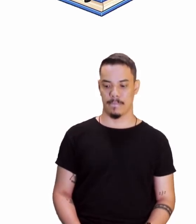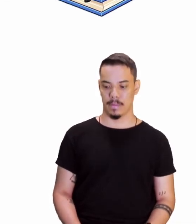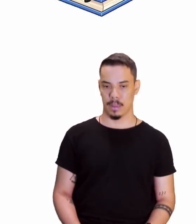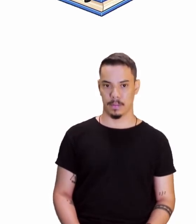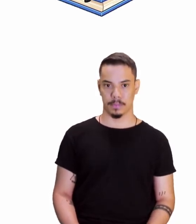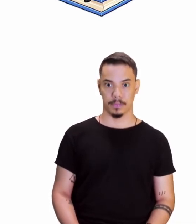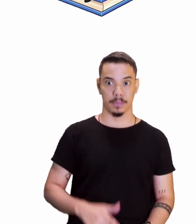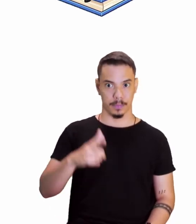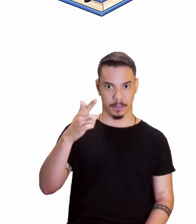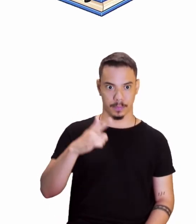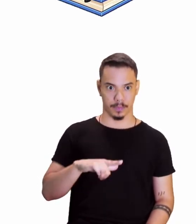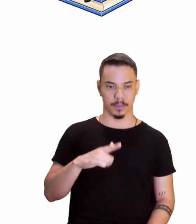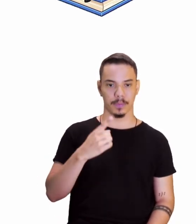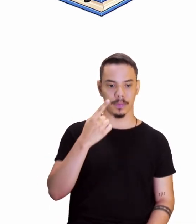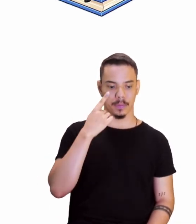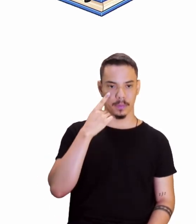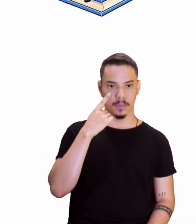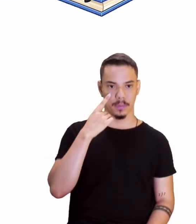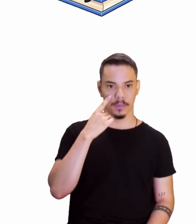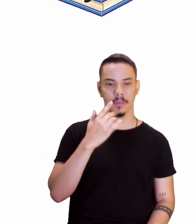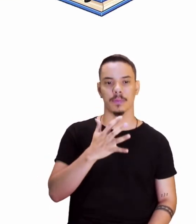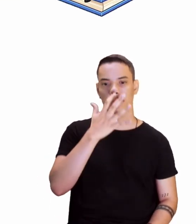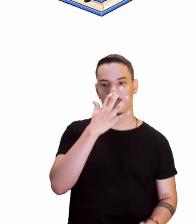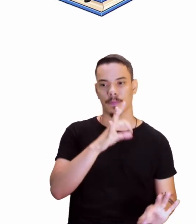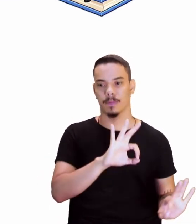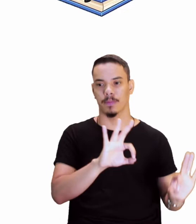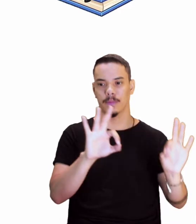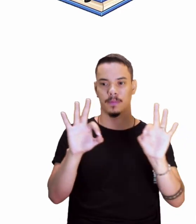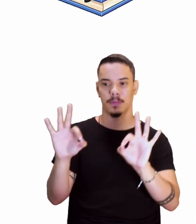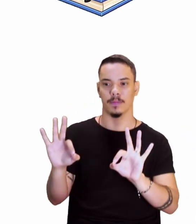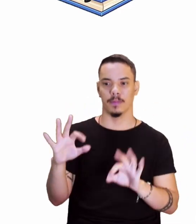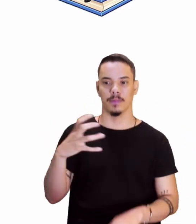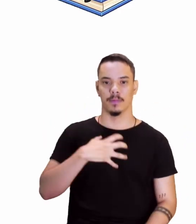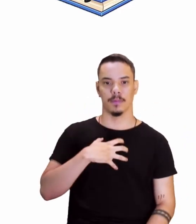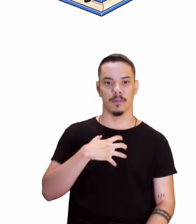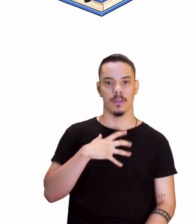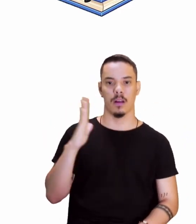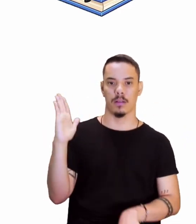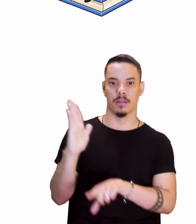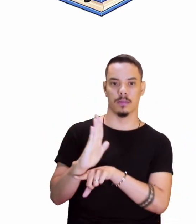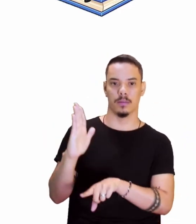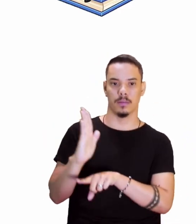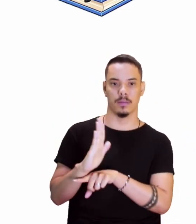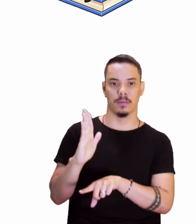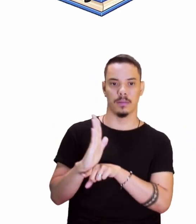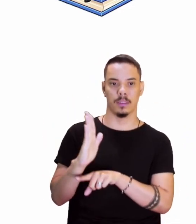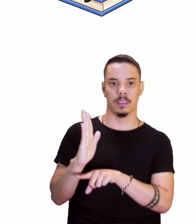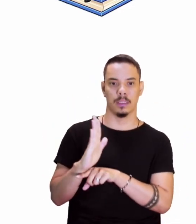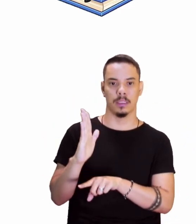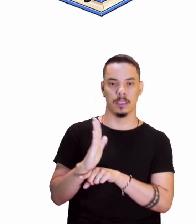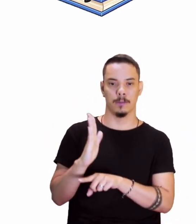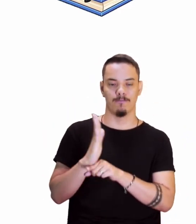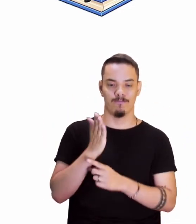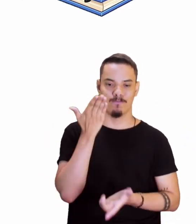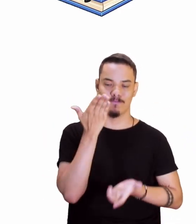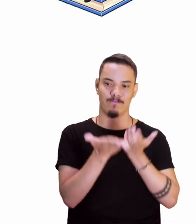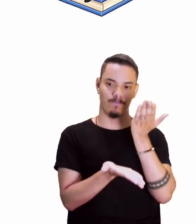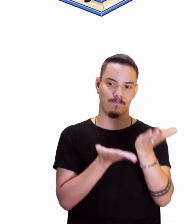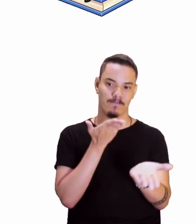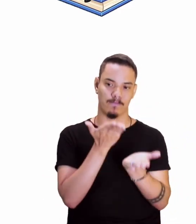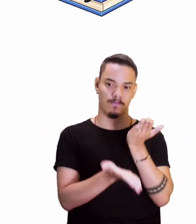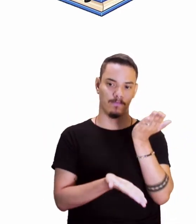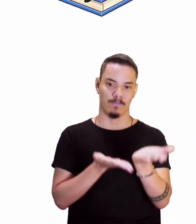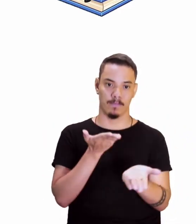aqui para vocês. O assistir no sentido de dar assistência, né? De